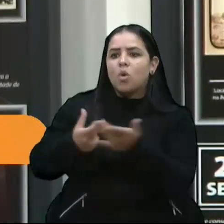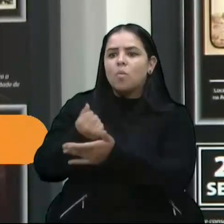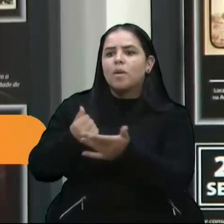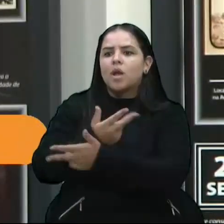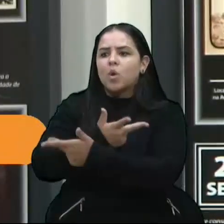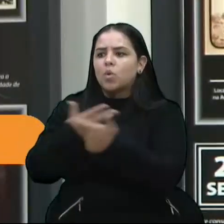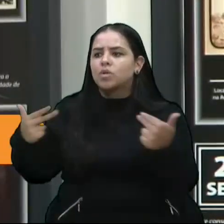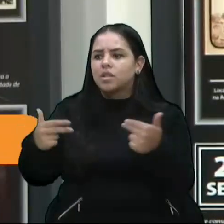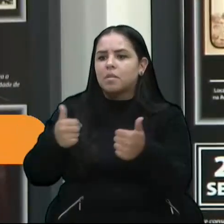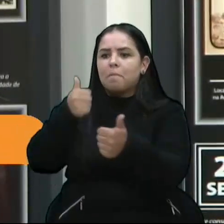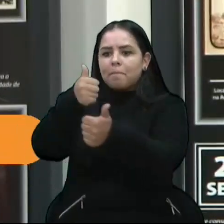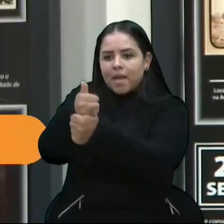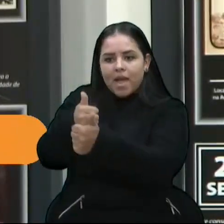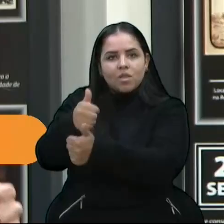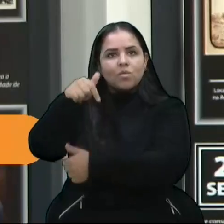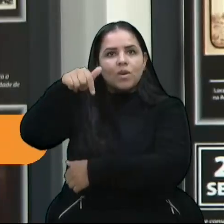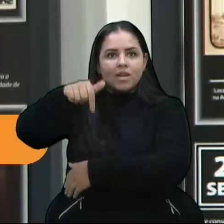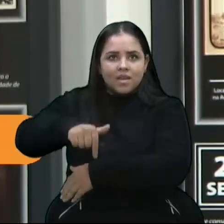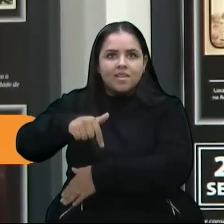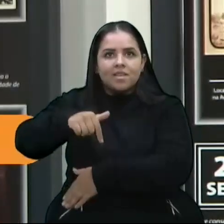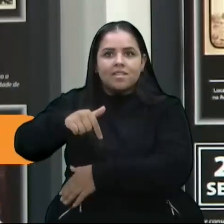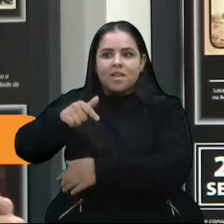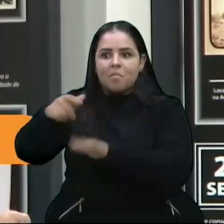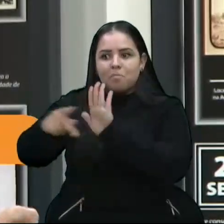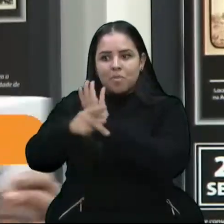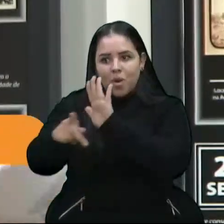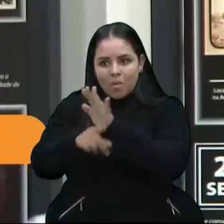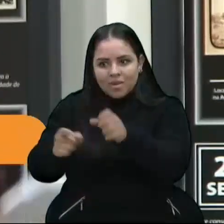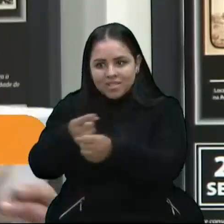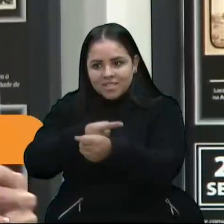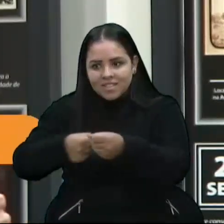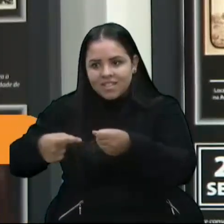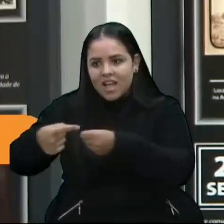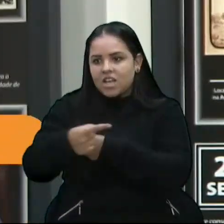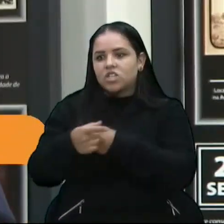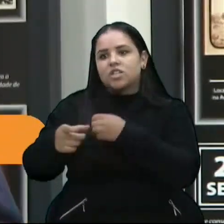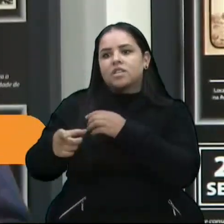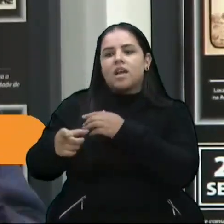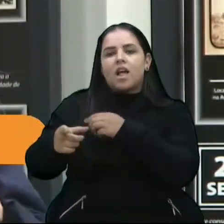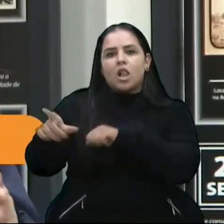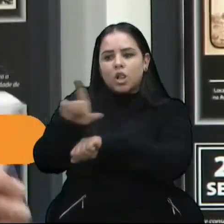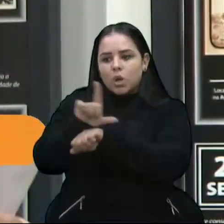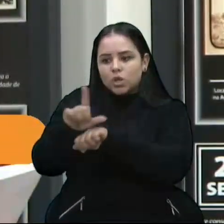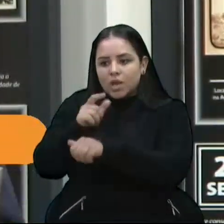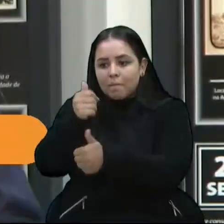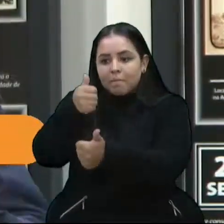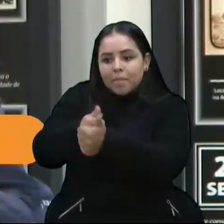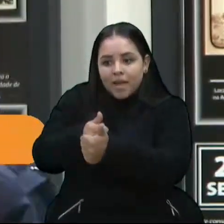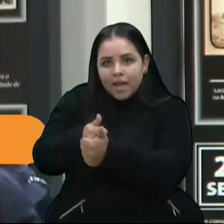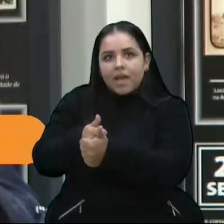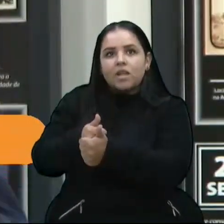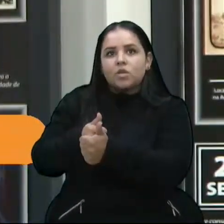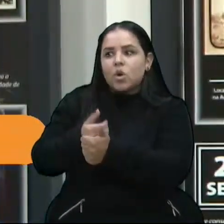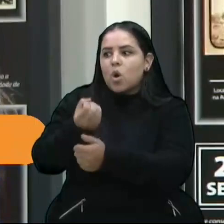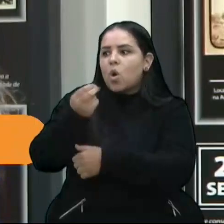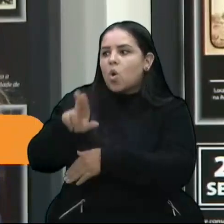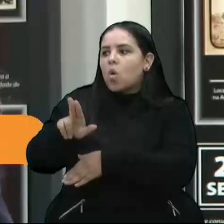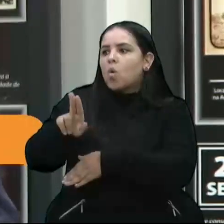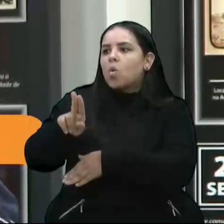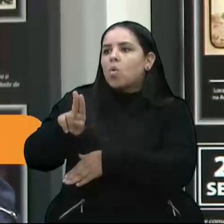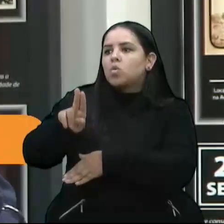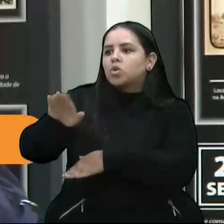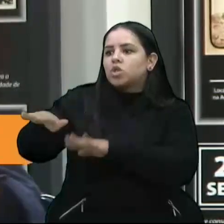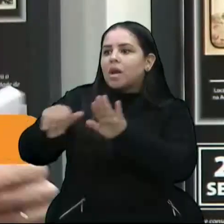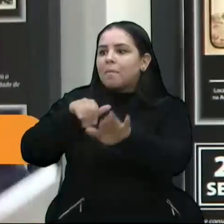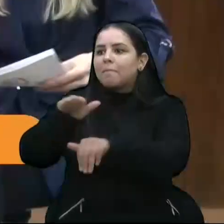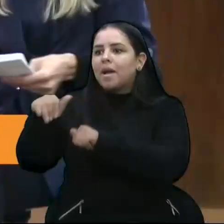próximo. No mercado próximo, na loja próxima, né, ou chamar por